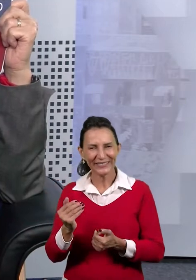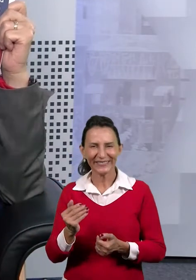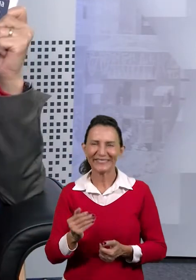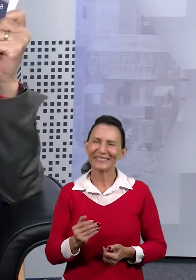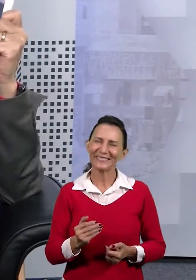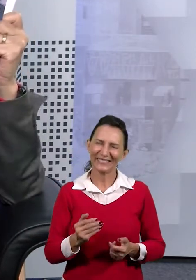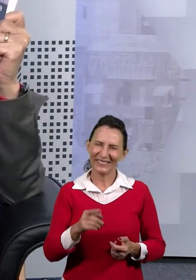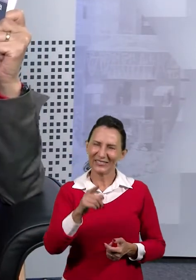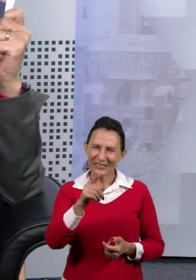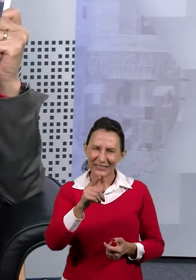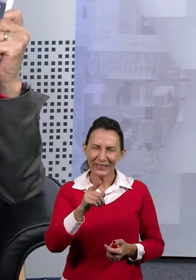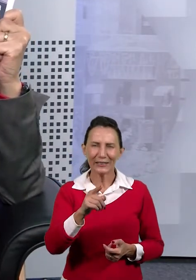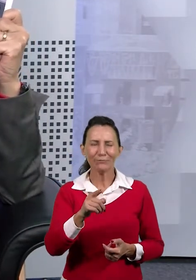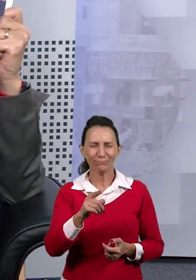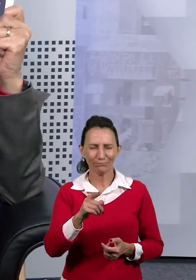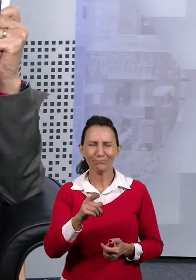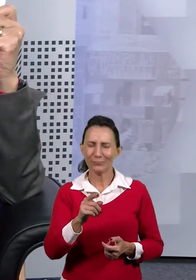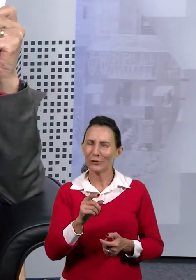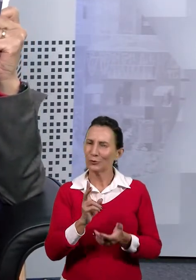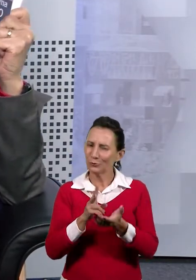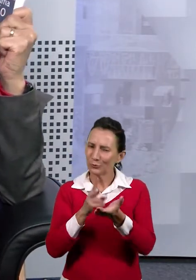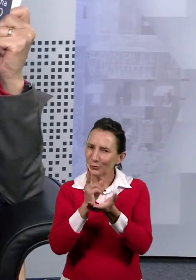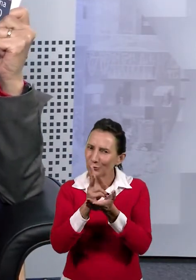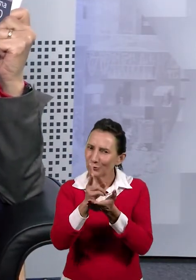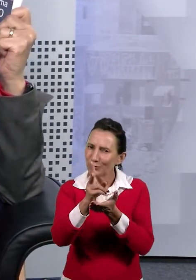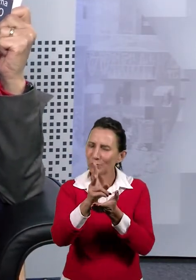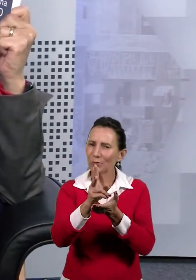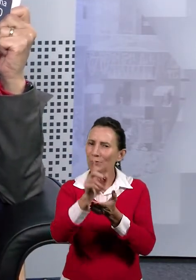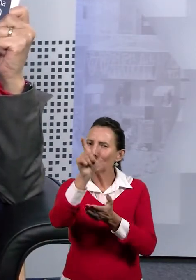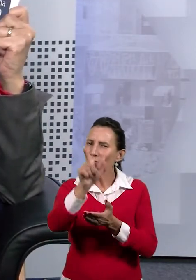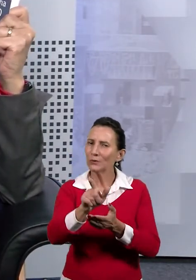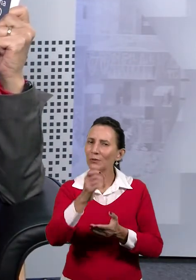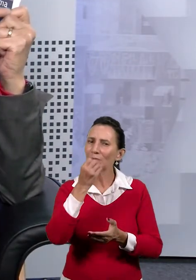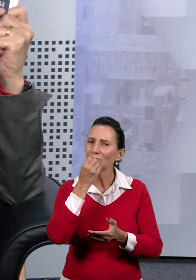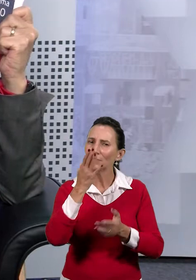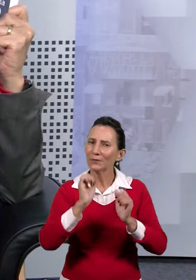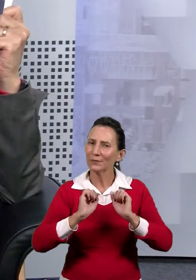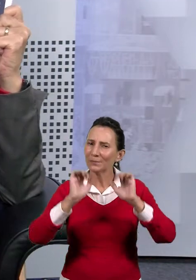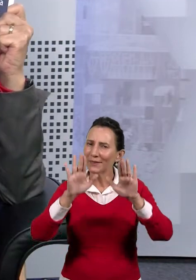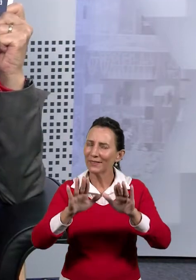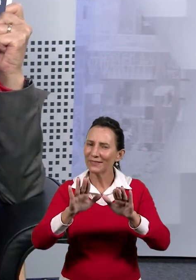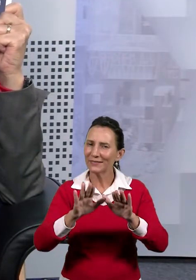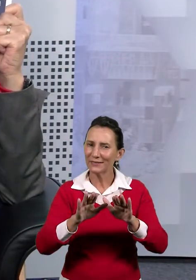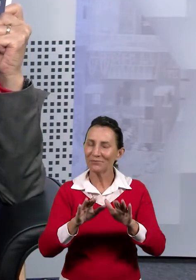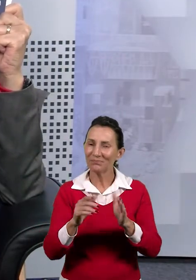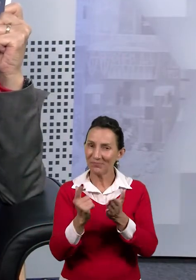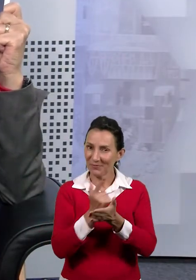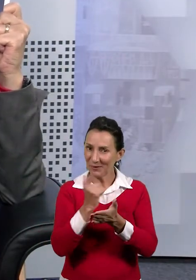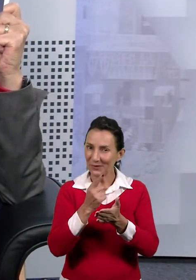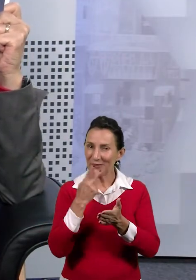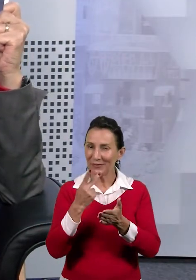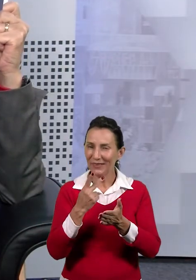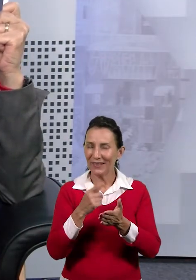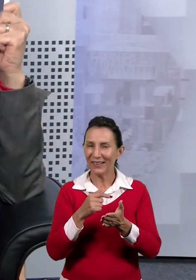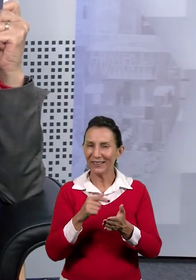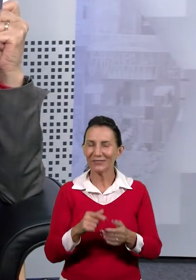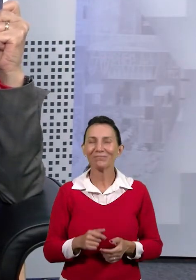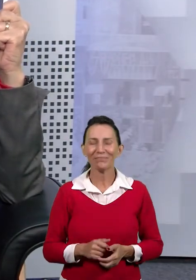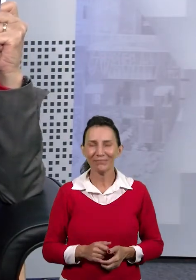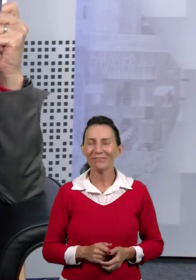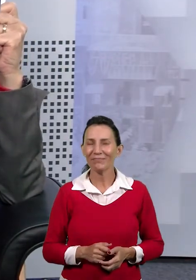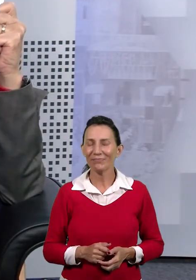esperança para você. Continue sendo uma bênção. O verbo está aqui, ó. Eu era uma bênção. Coloque isso aí.